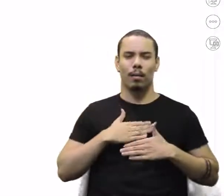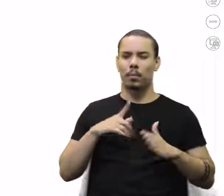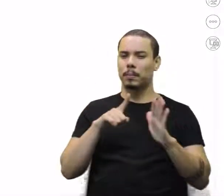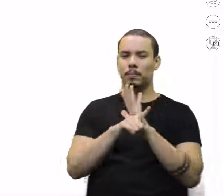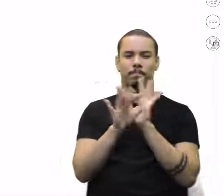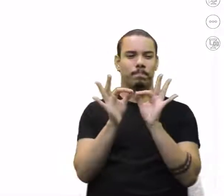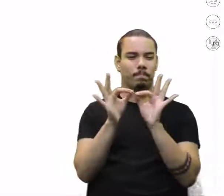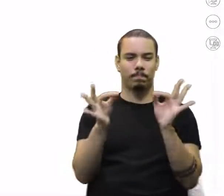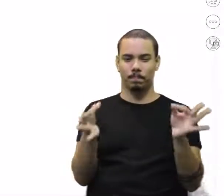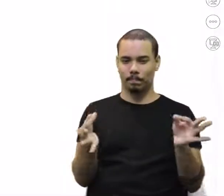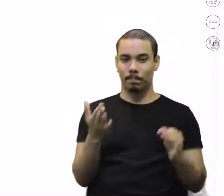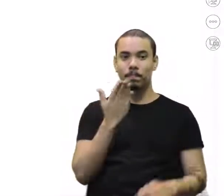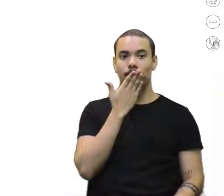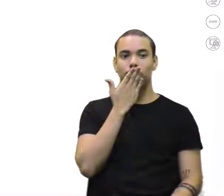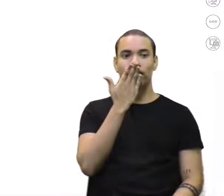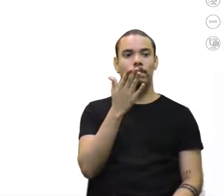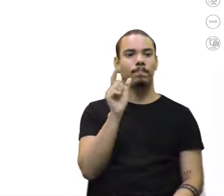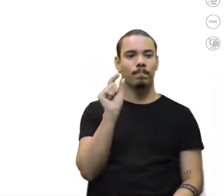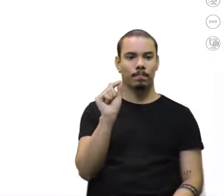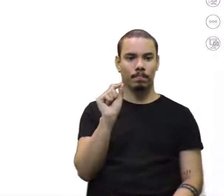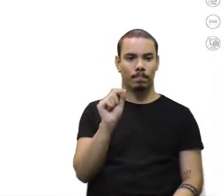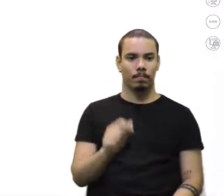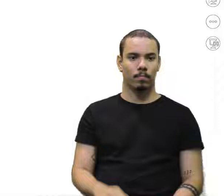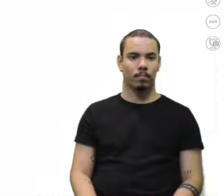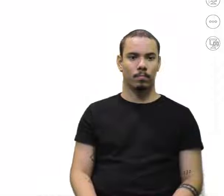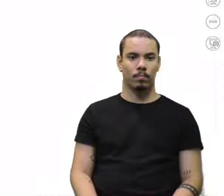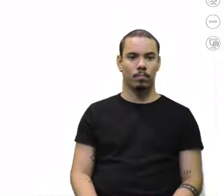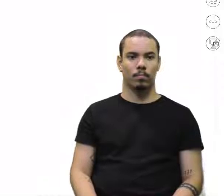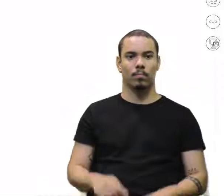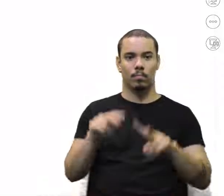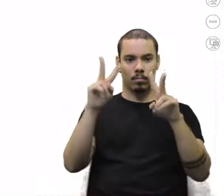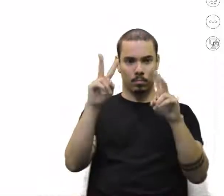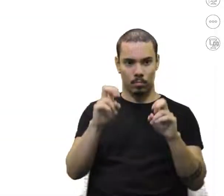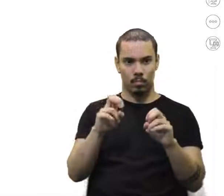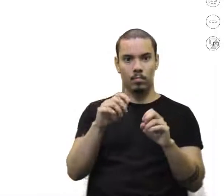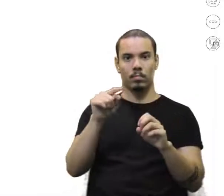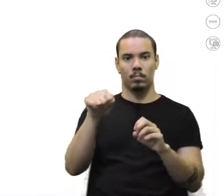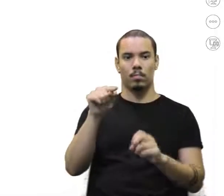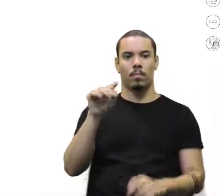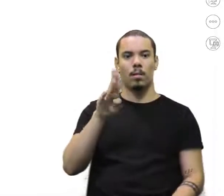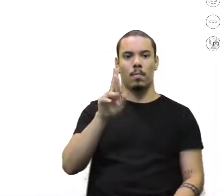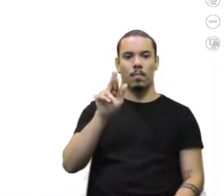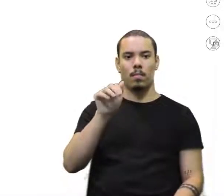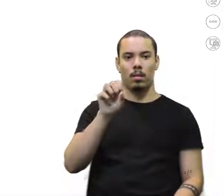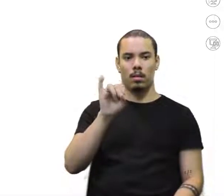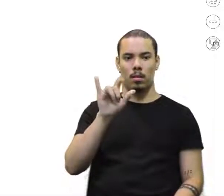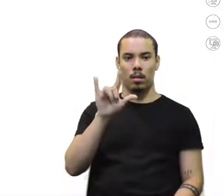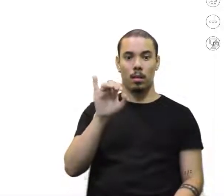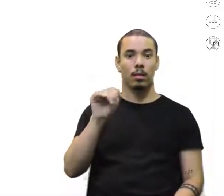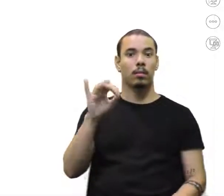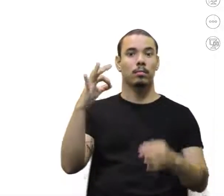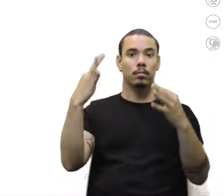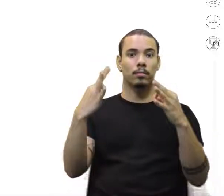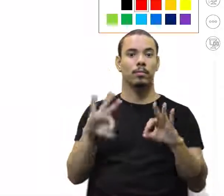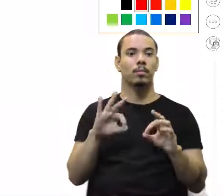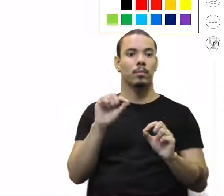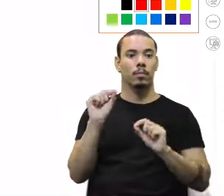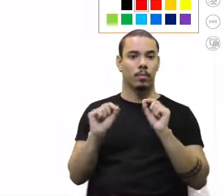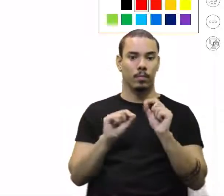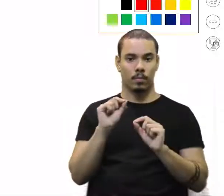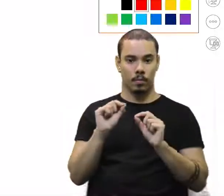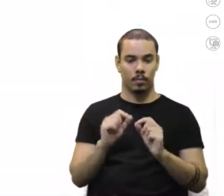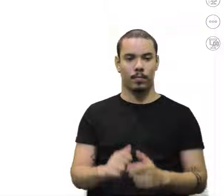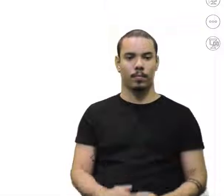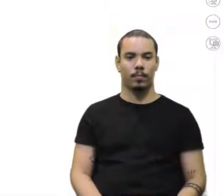bem simples. Ele pede o quê? Sobre a brasileína, é correto afirmar que? E aí você vai fazer